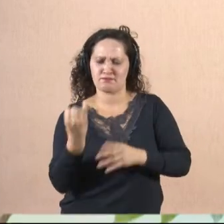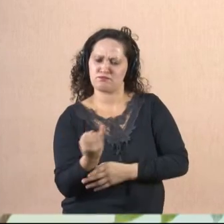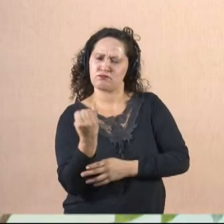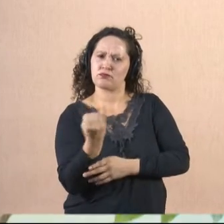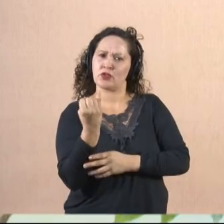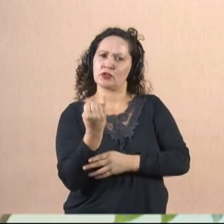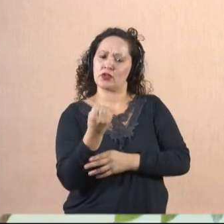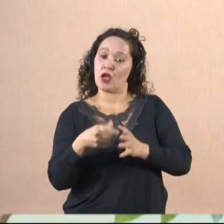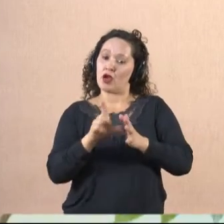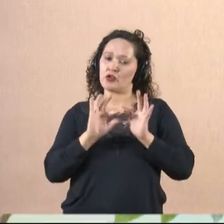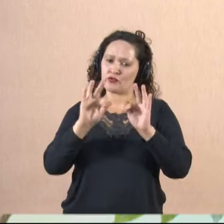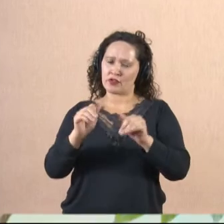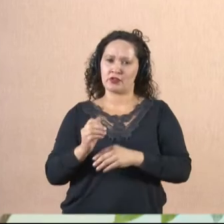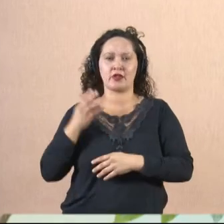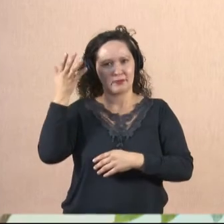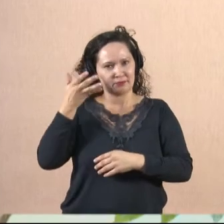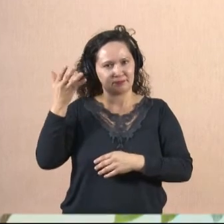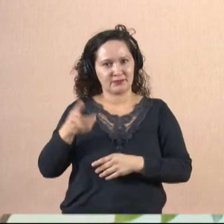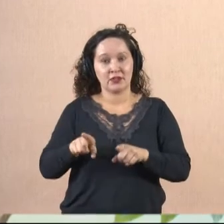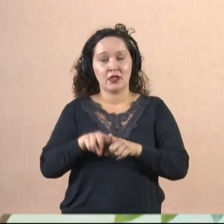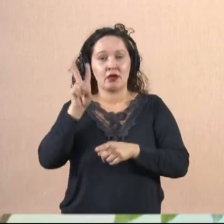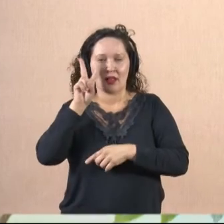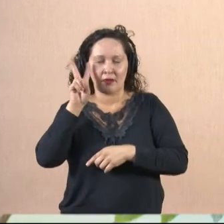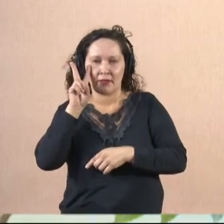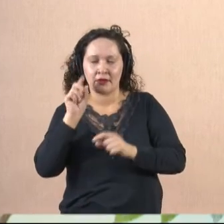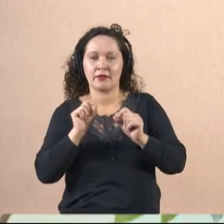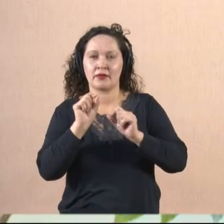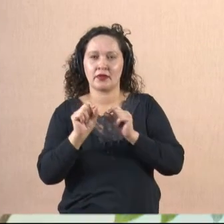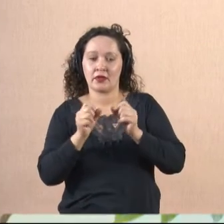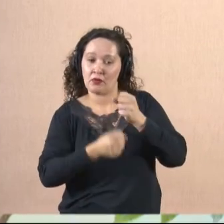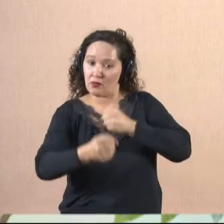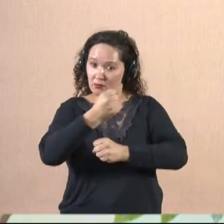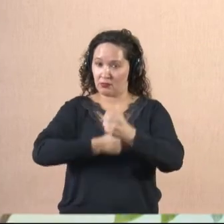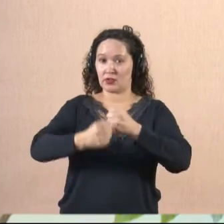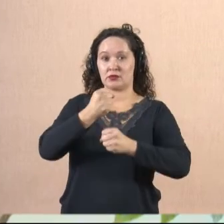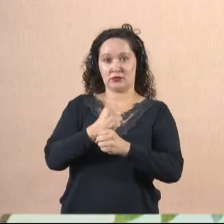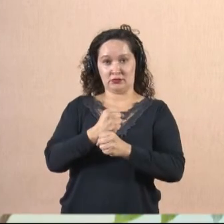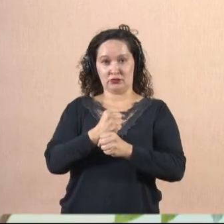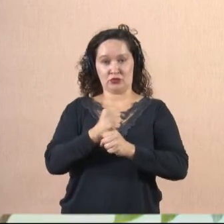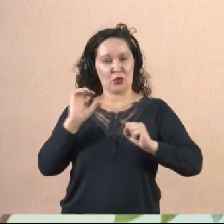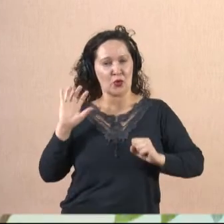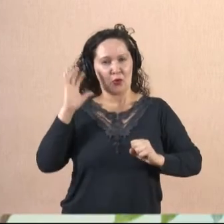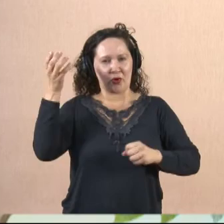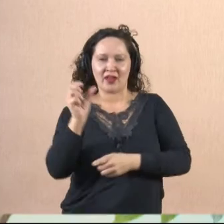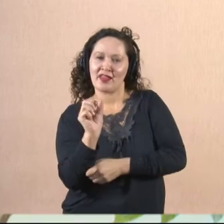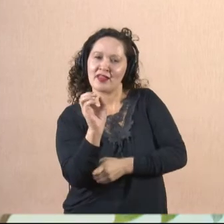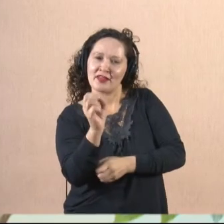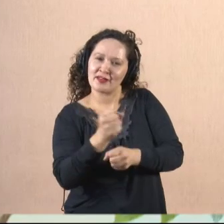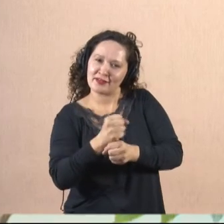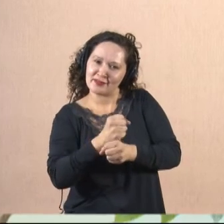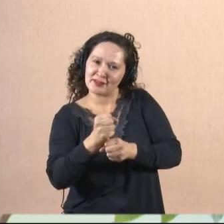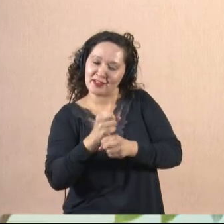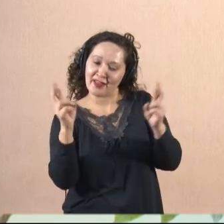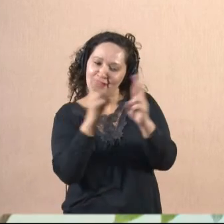potes de finalizar minhas palavras eu queria lembrar que o ano passado comemorar os 60